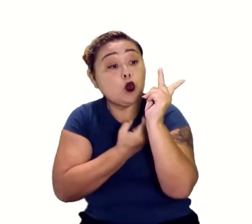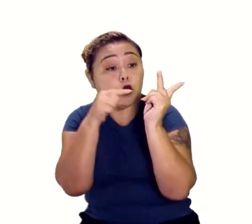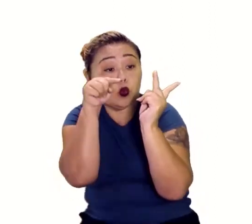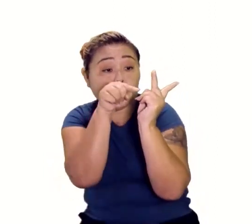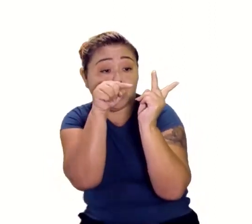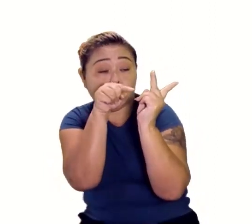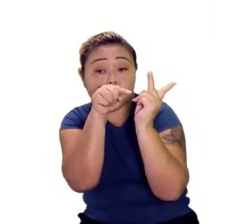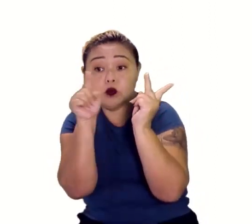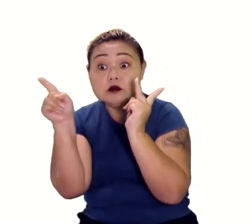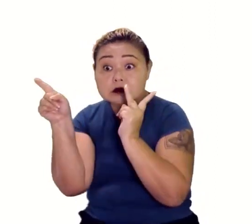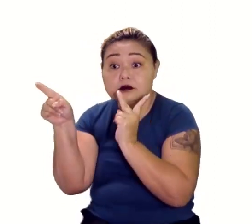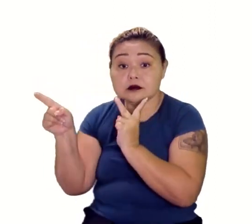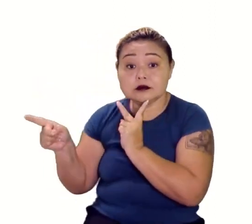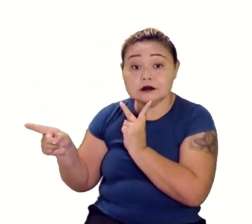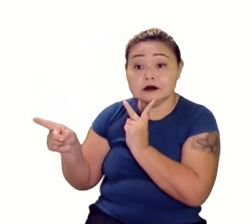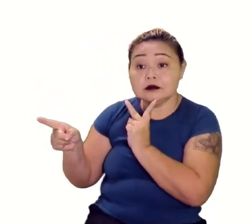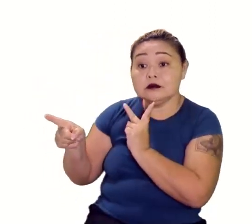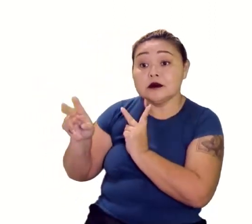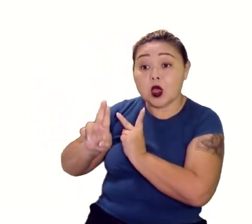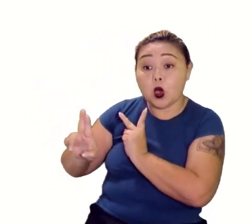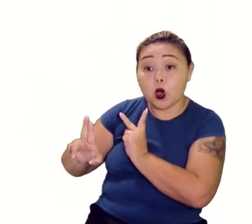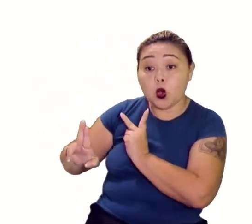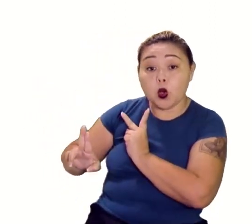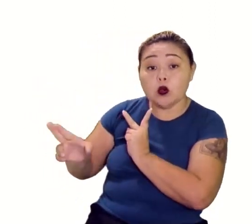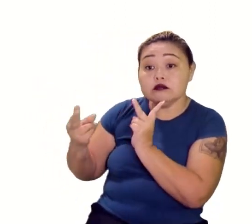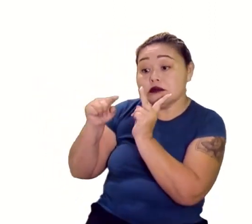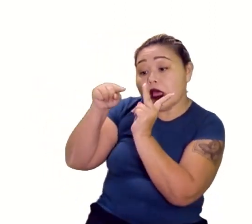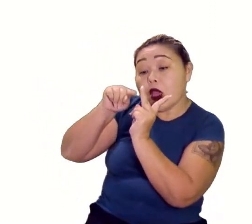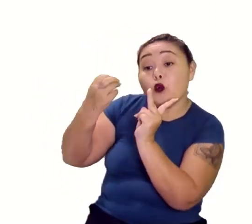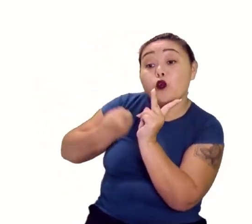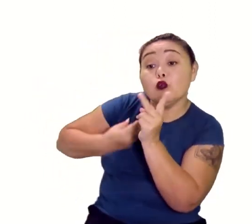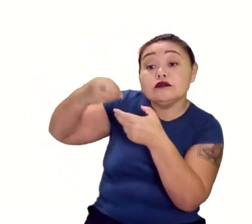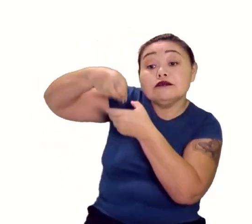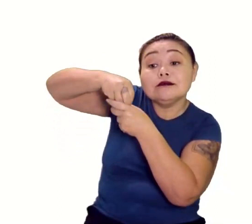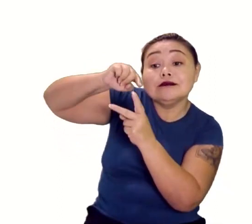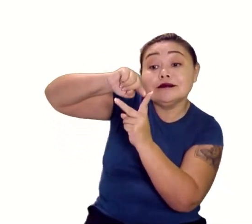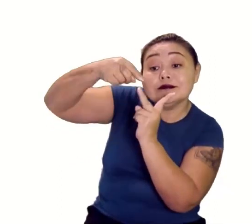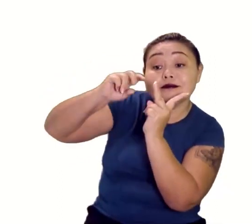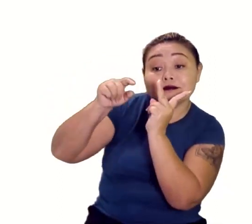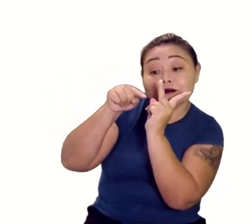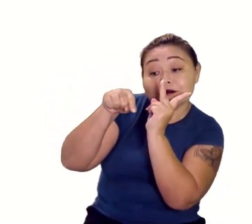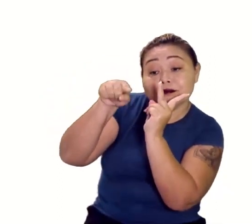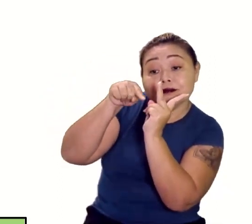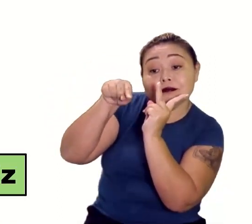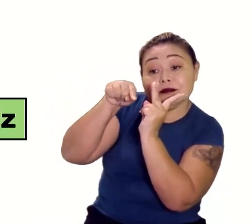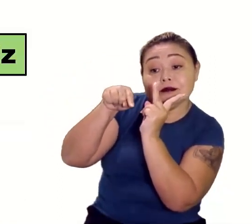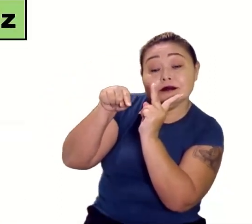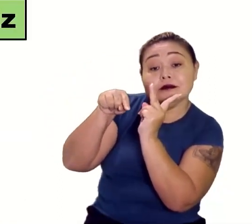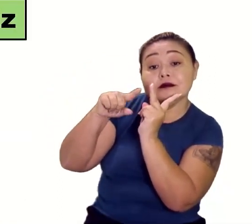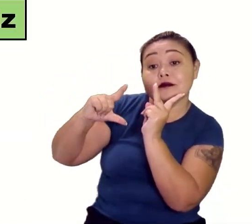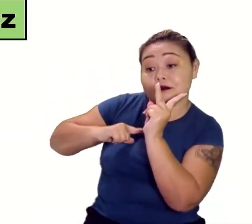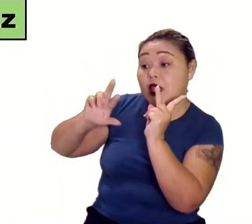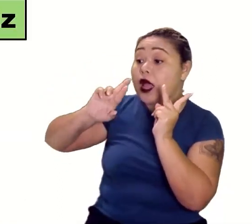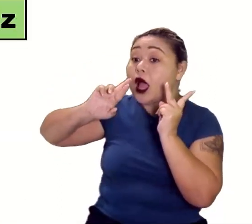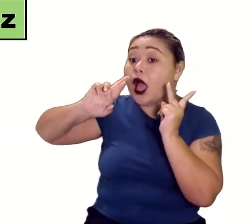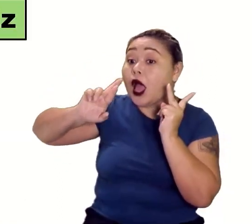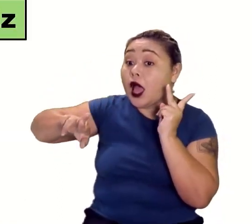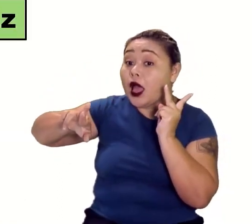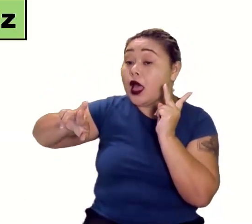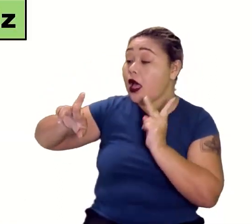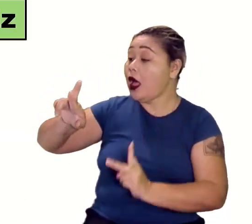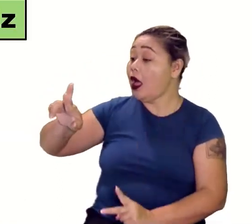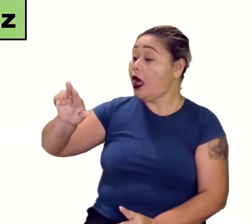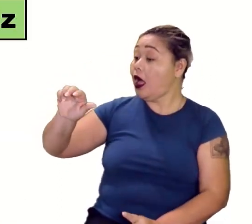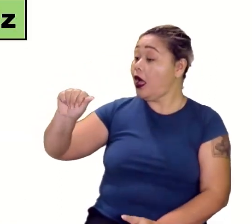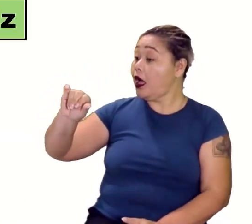radicando é aquele número que fica dentro do radical. Beleza. E temos a raiz, que é